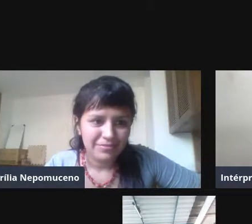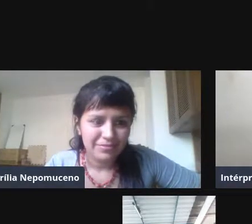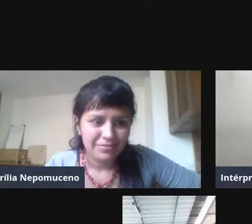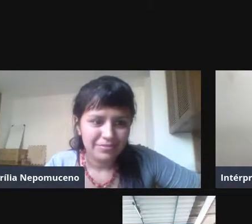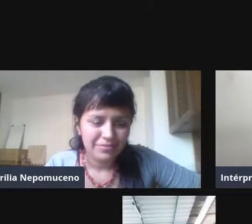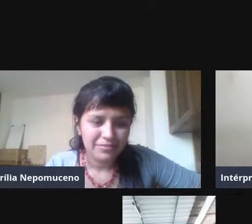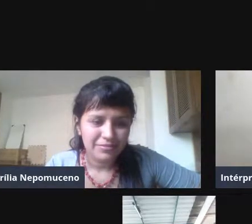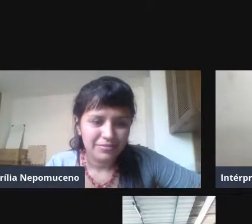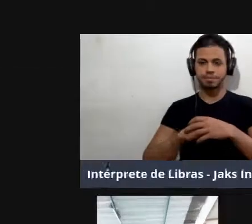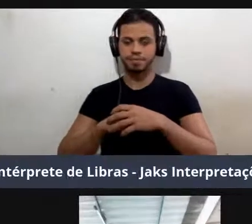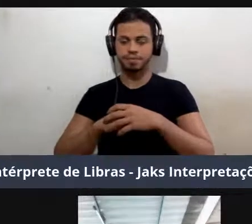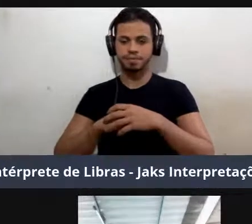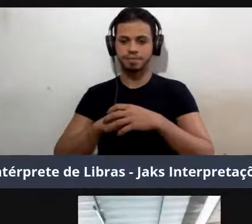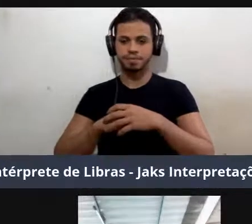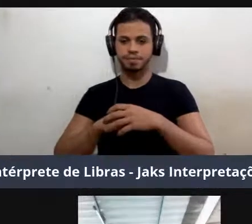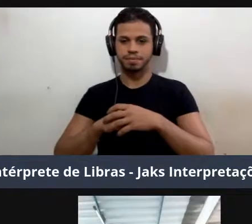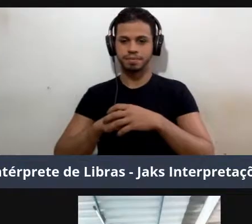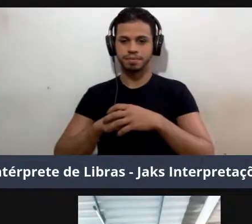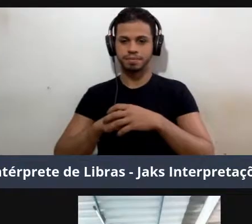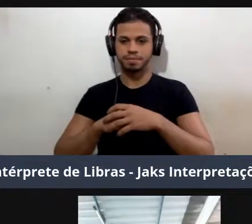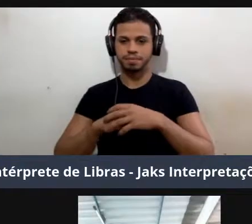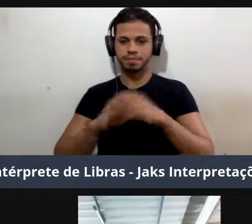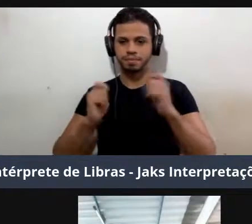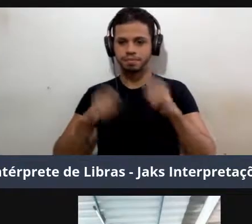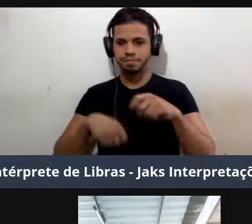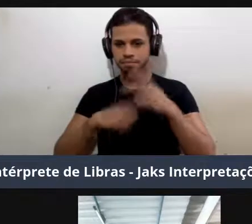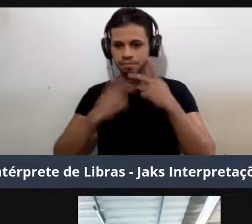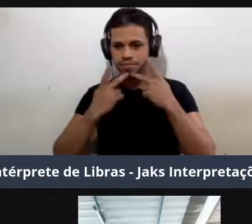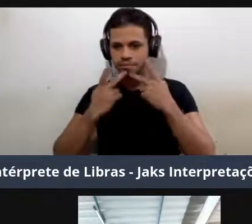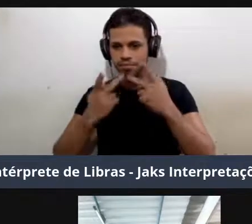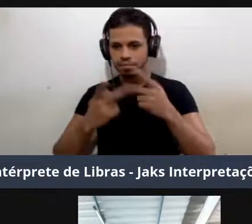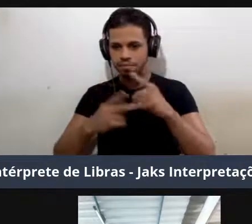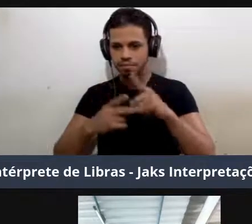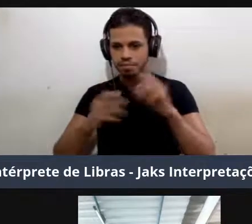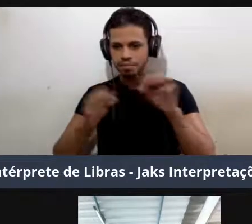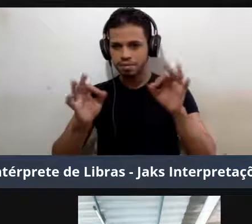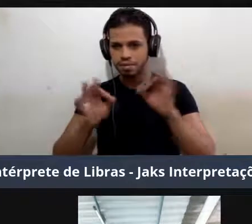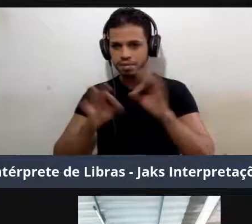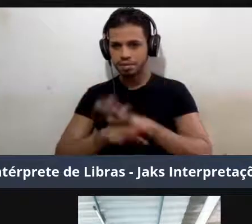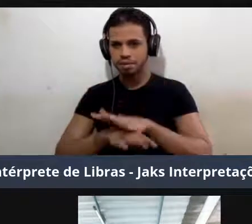Posso falar ou a Dora já terminou? Já.